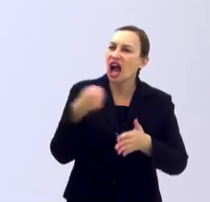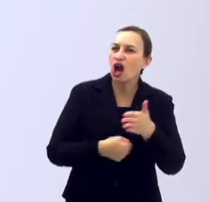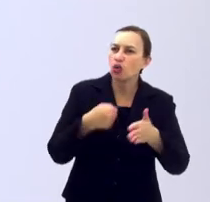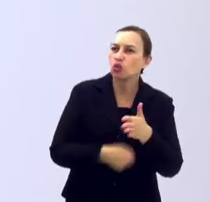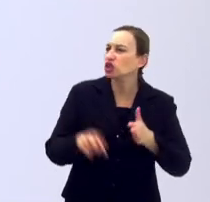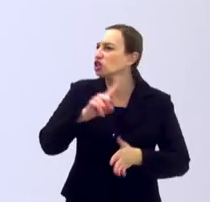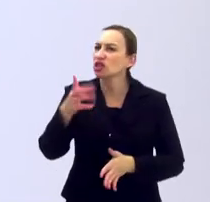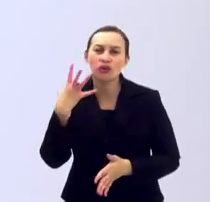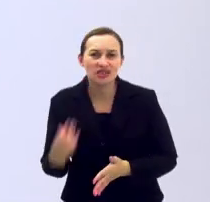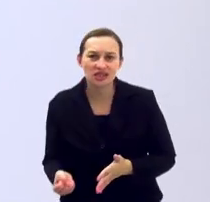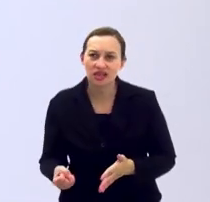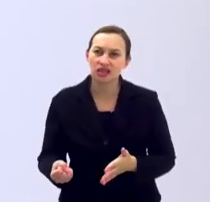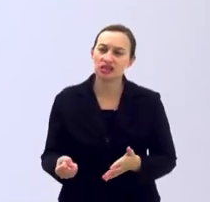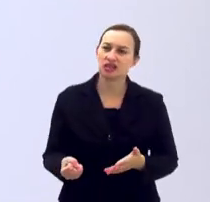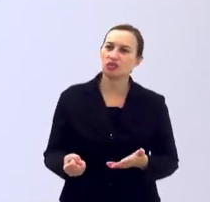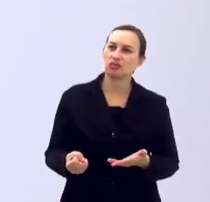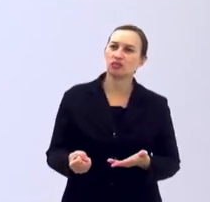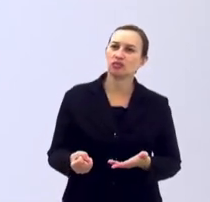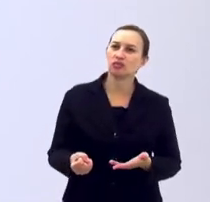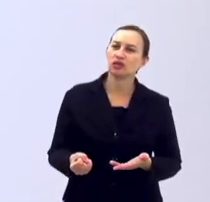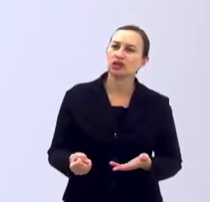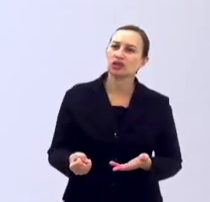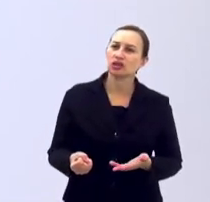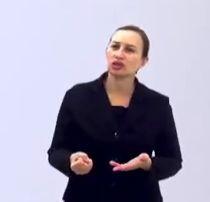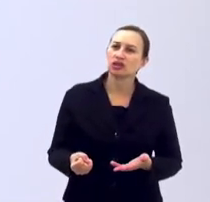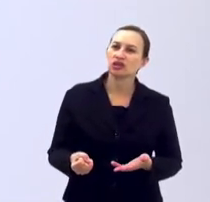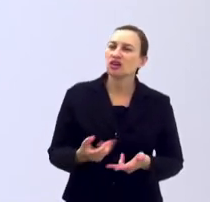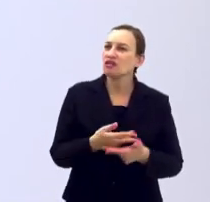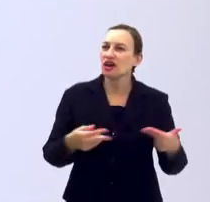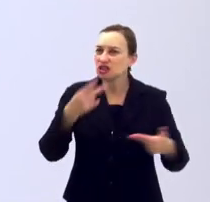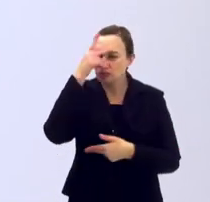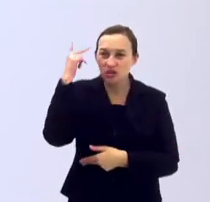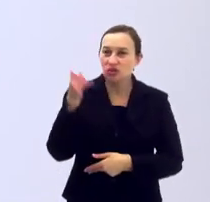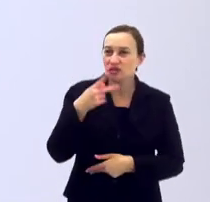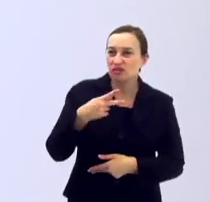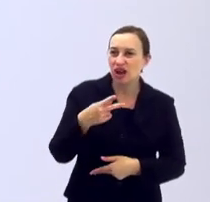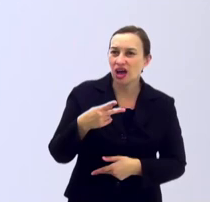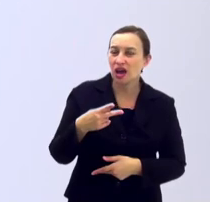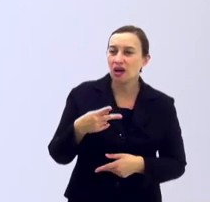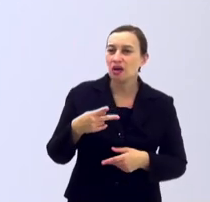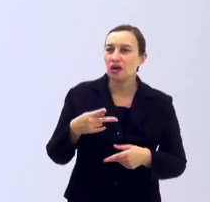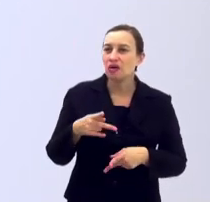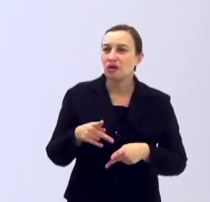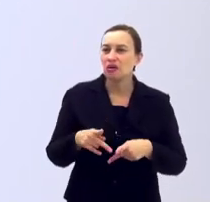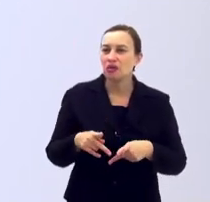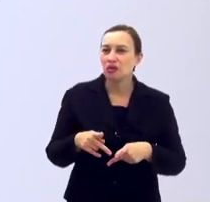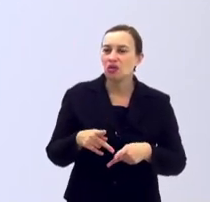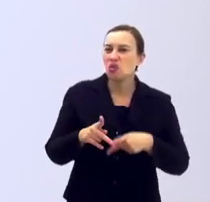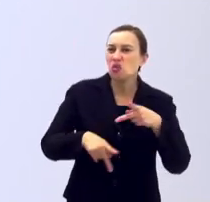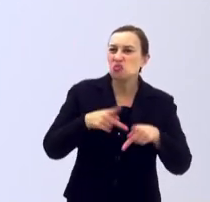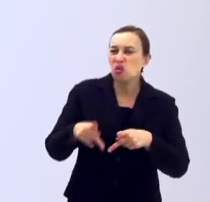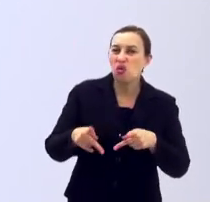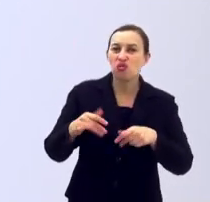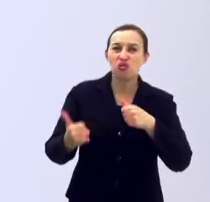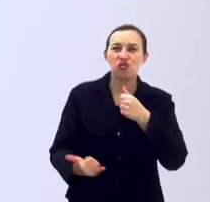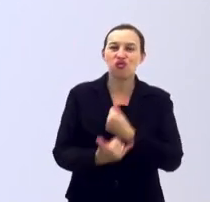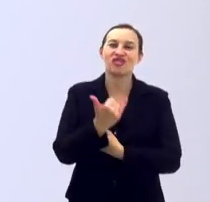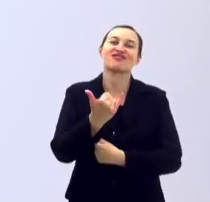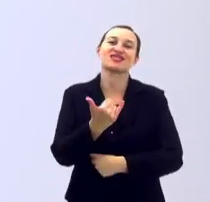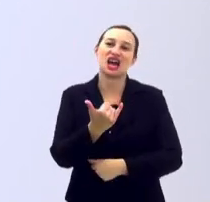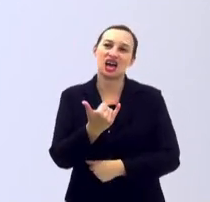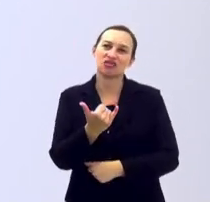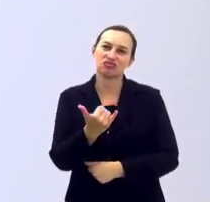não aceitação daquilo. E, como muita gente fala, mas o povo foi tão cordato, então ele foi enganado, ele já